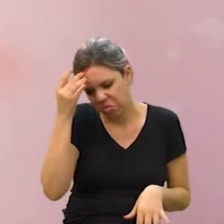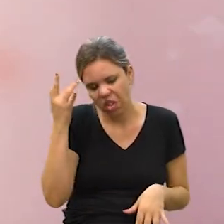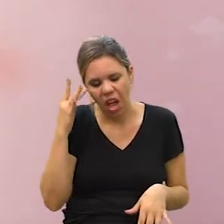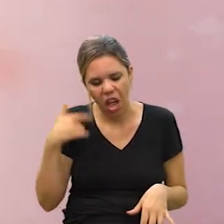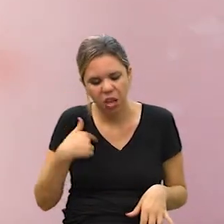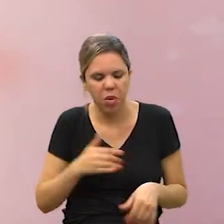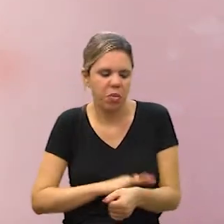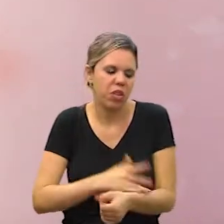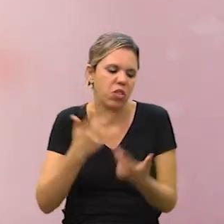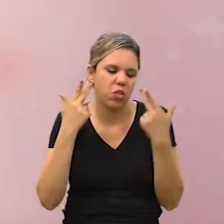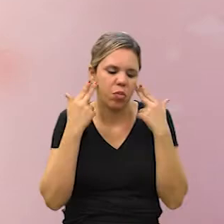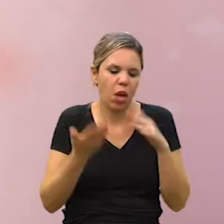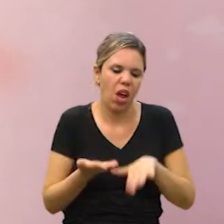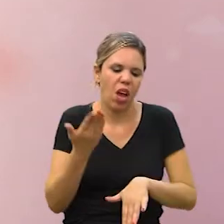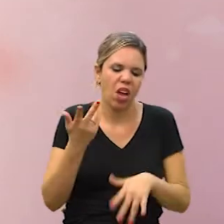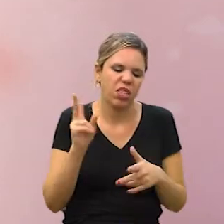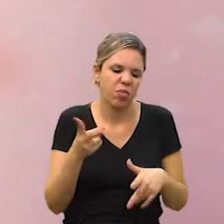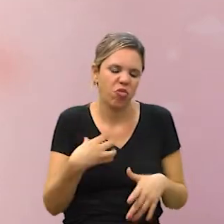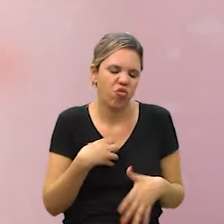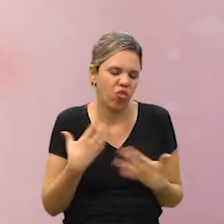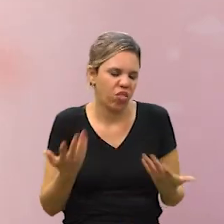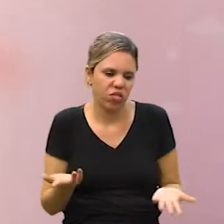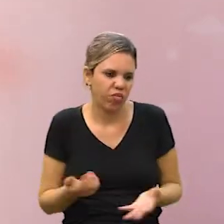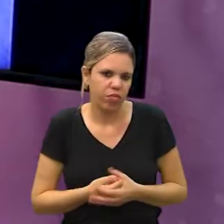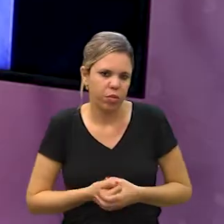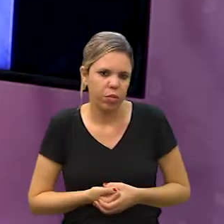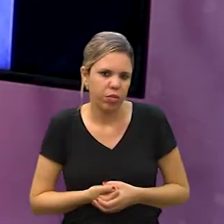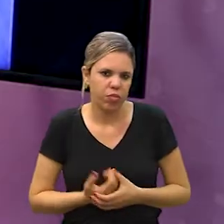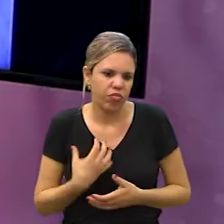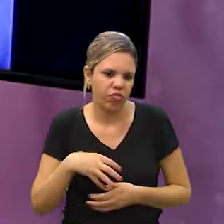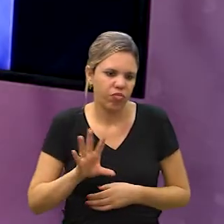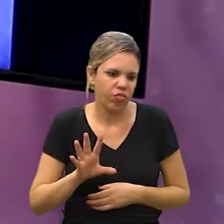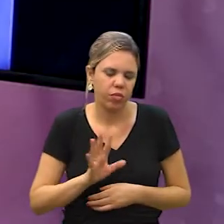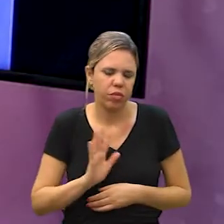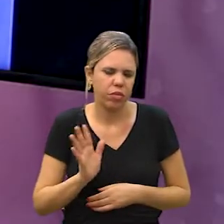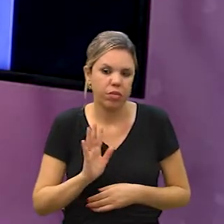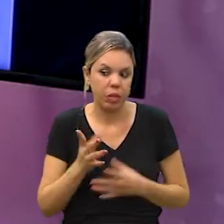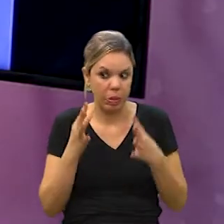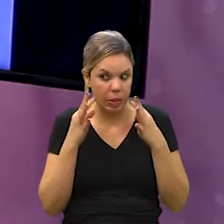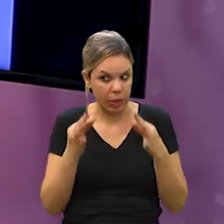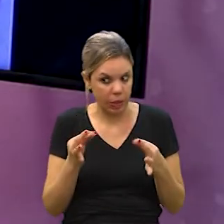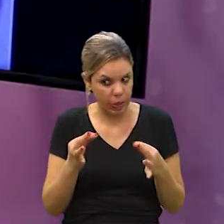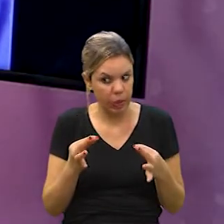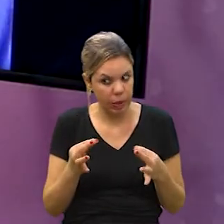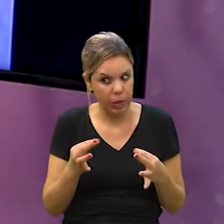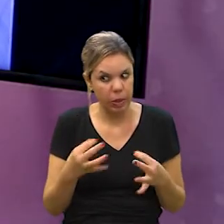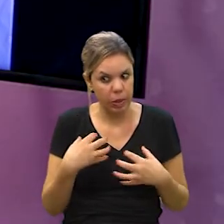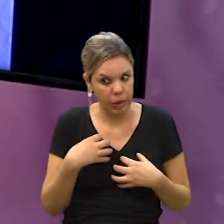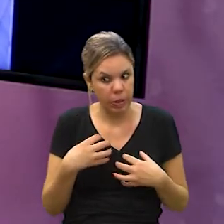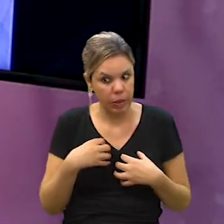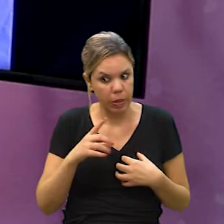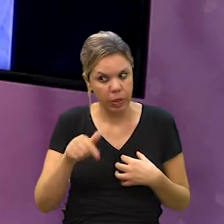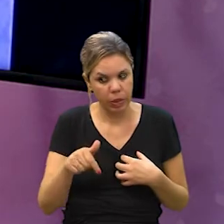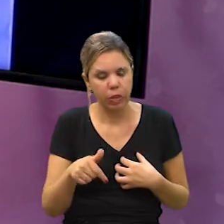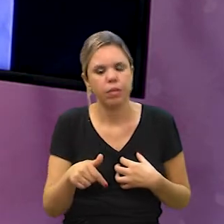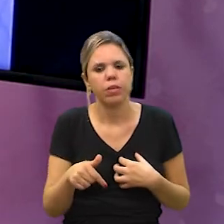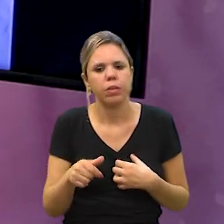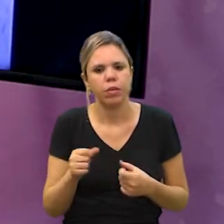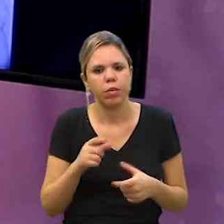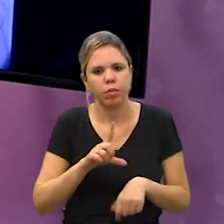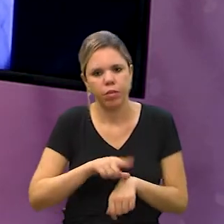pessoa achar minha pressão é normal tá alta mas sempre foi assim tem que ficar atento a esses sintomas porque depois